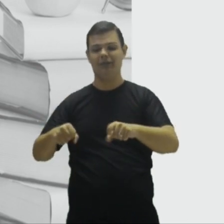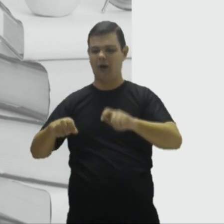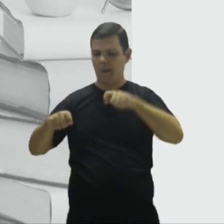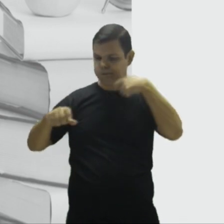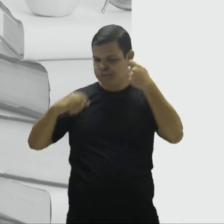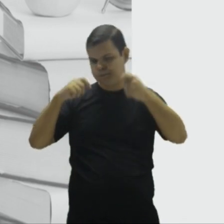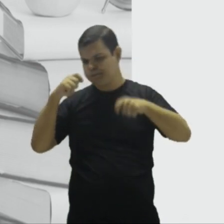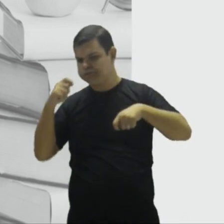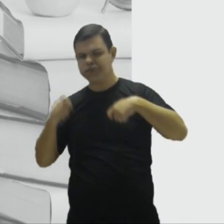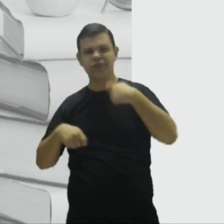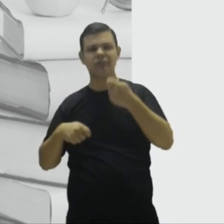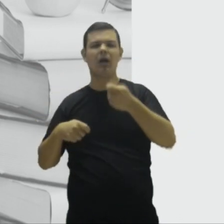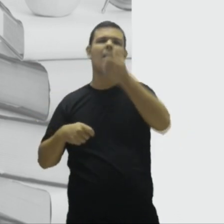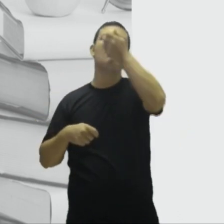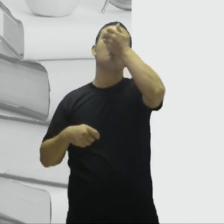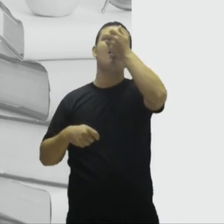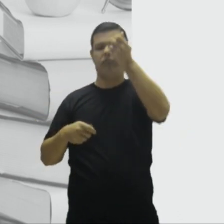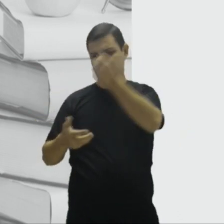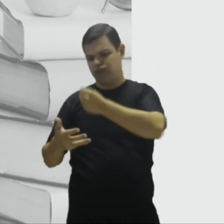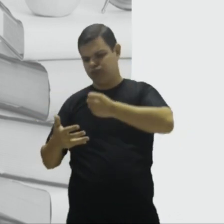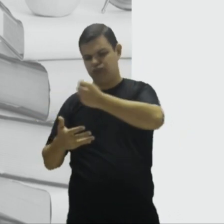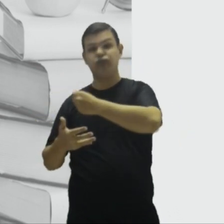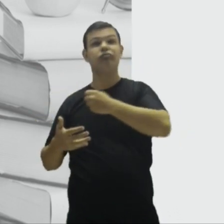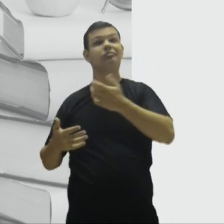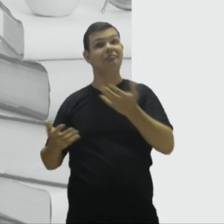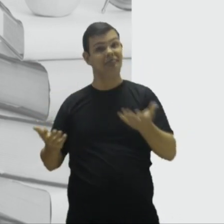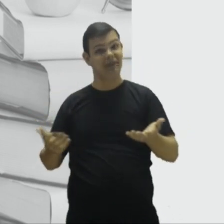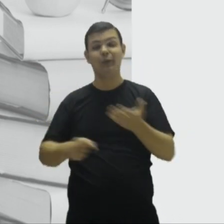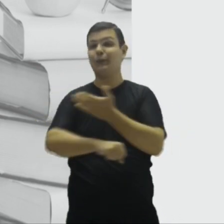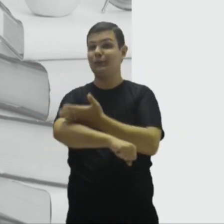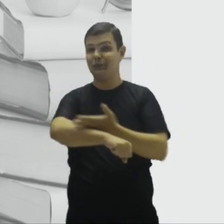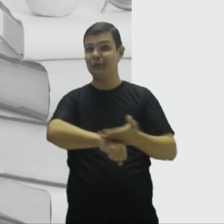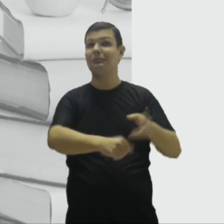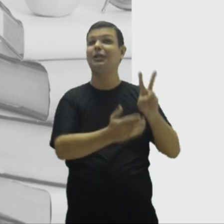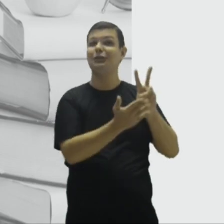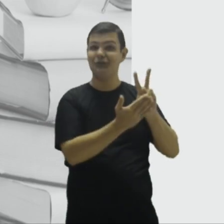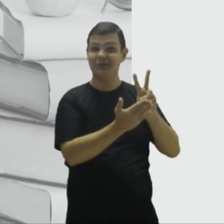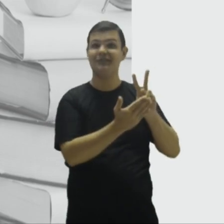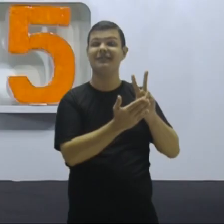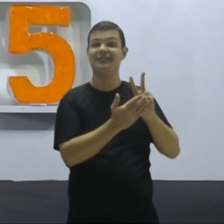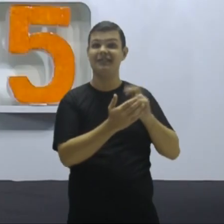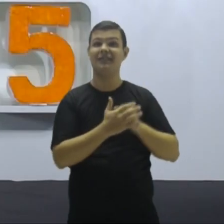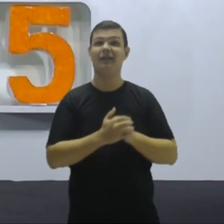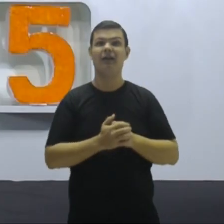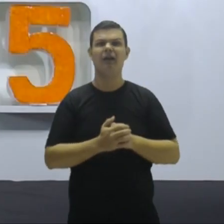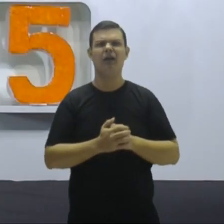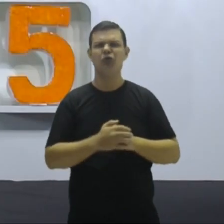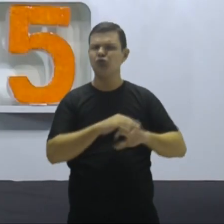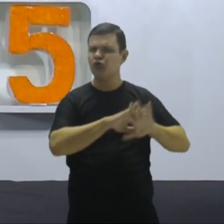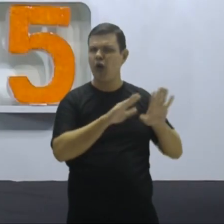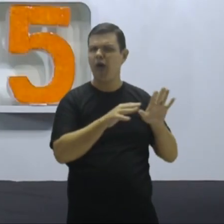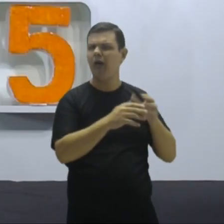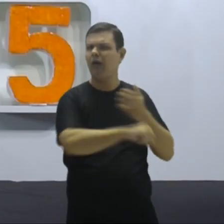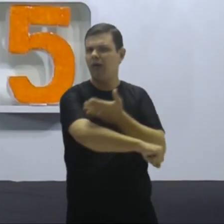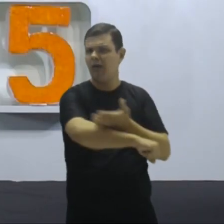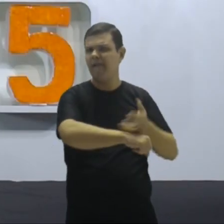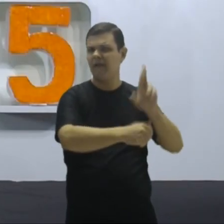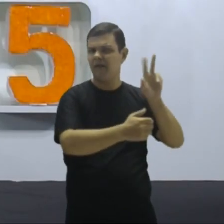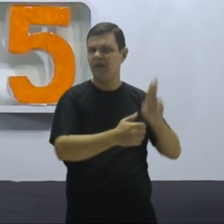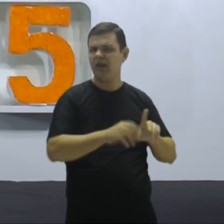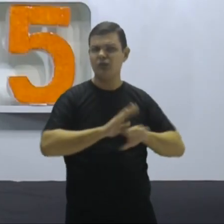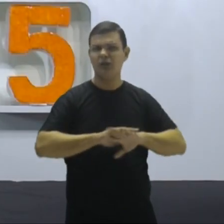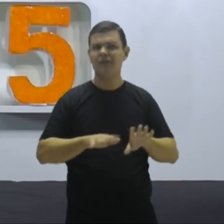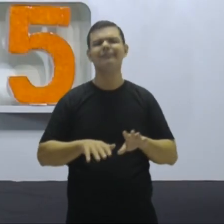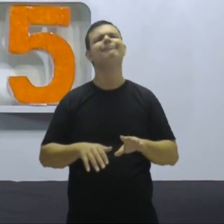E açaí com bastante farinha, inclusive, não é? É um hábito indígena. Professor, são só esses hábitos indígenas? Claro que